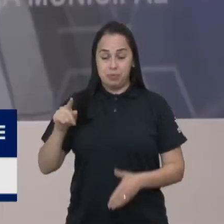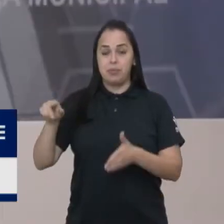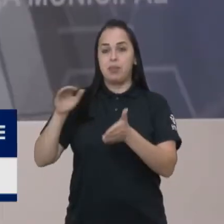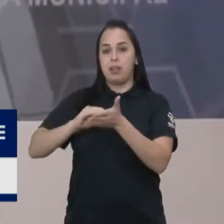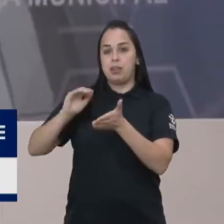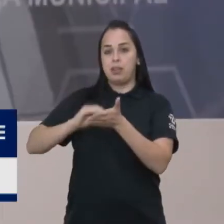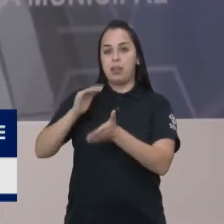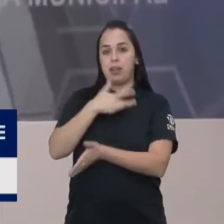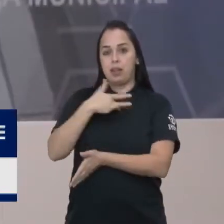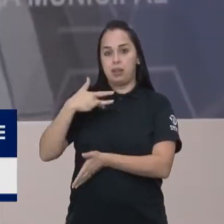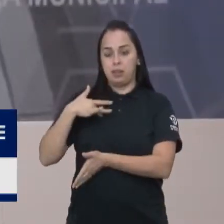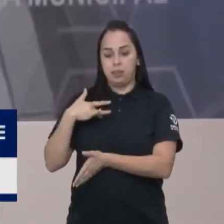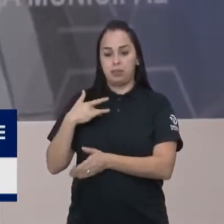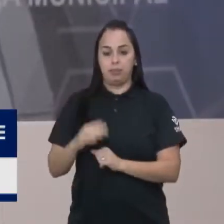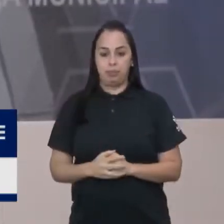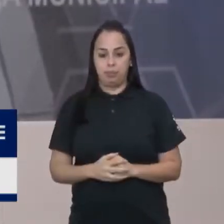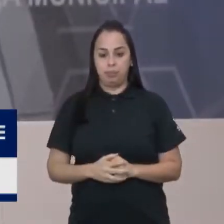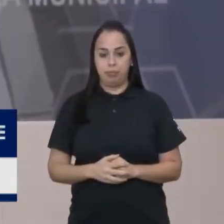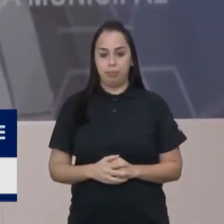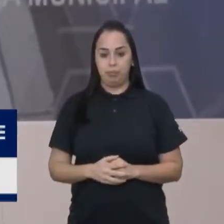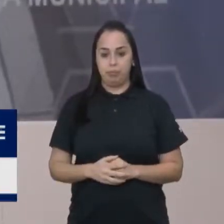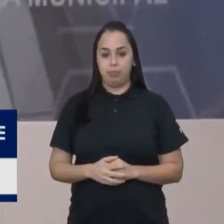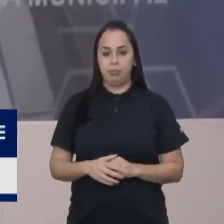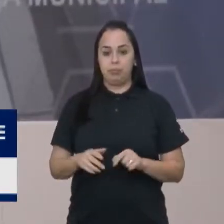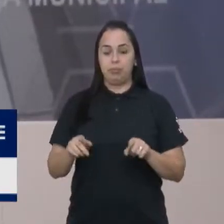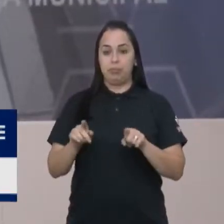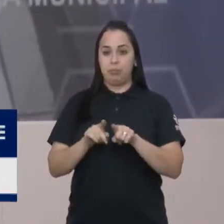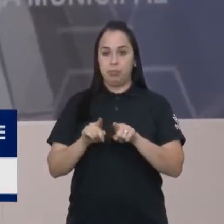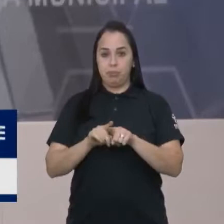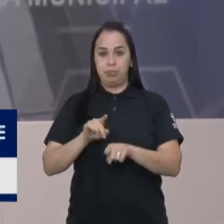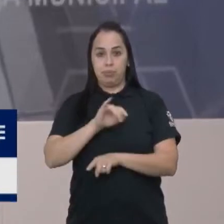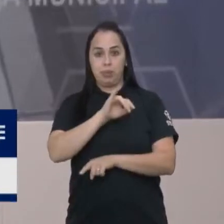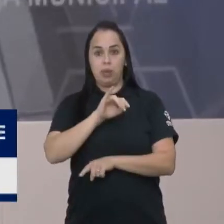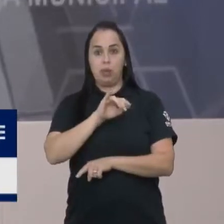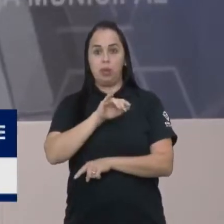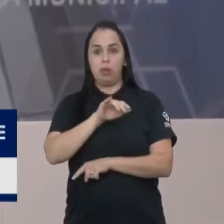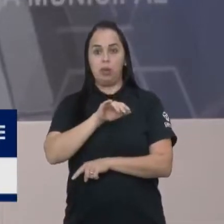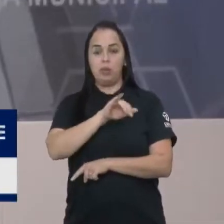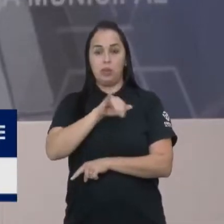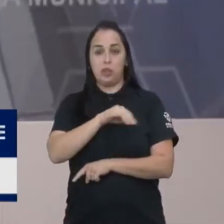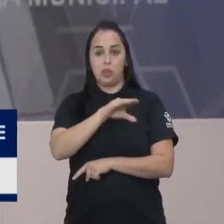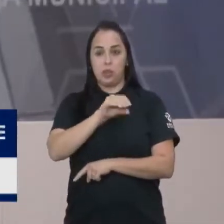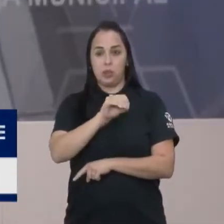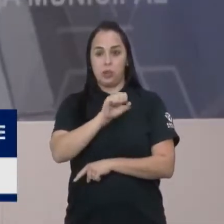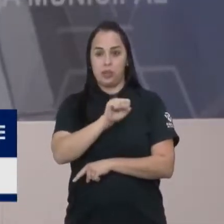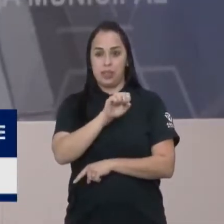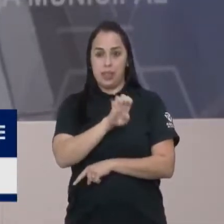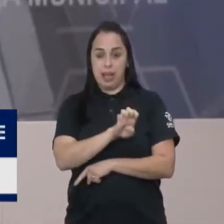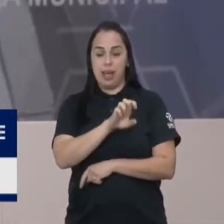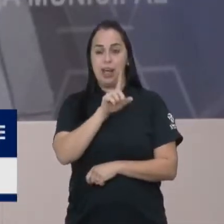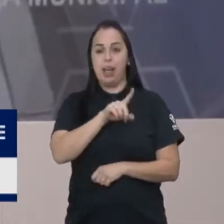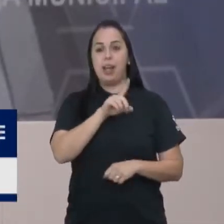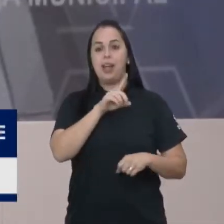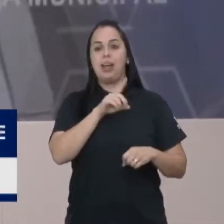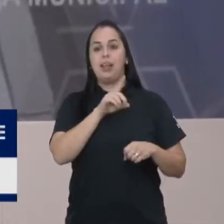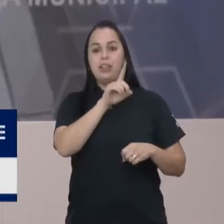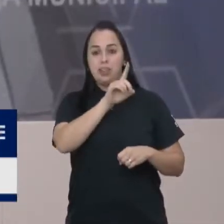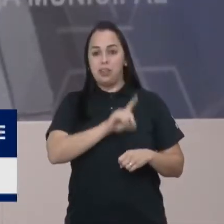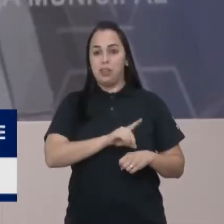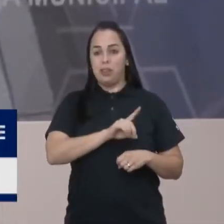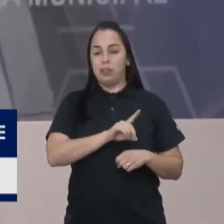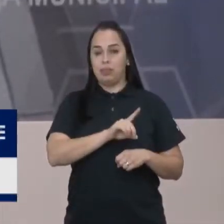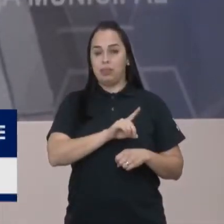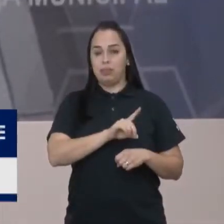José Roberto Forniol Rebelo, juiz de direito, do senhor Danilo Stanzani, diretor da